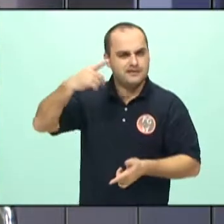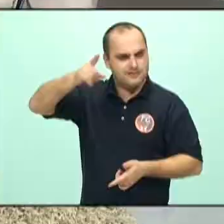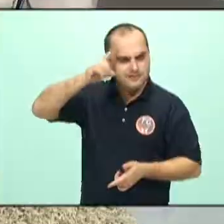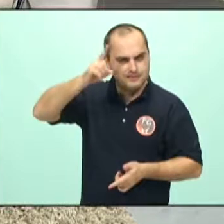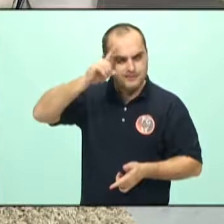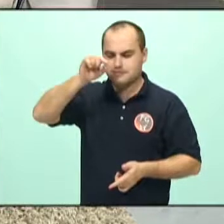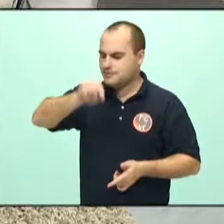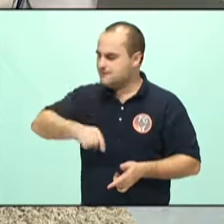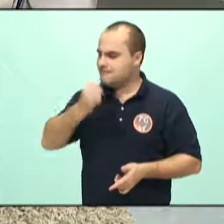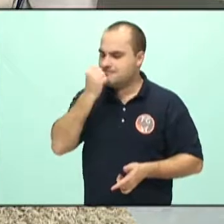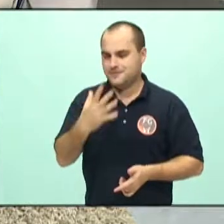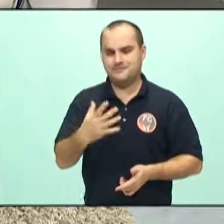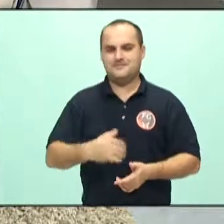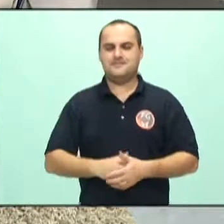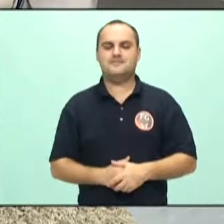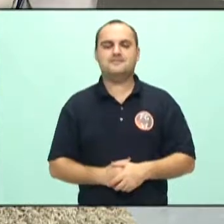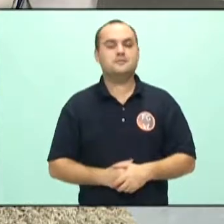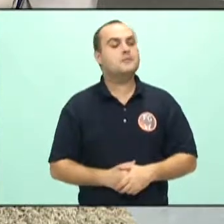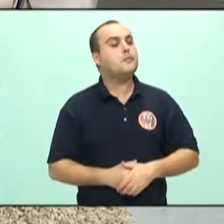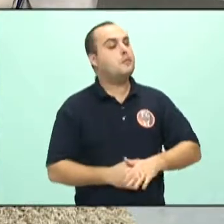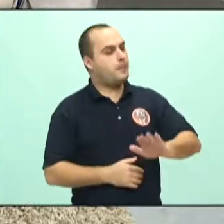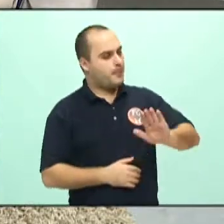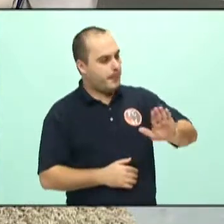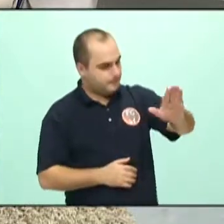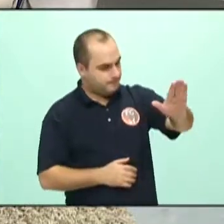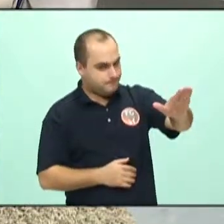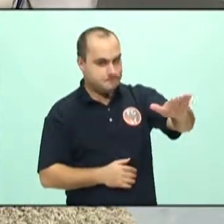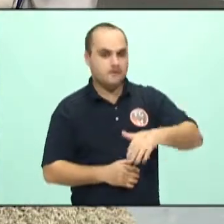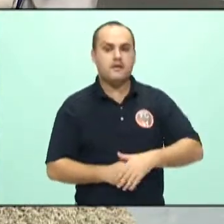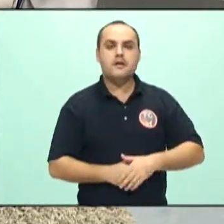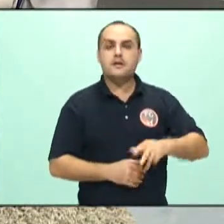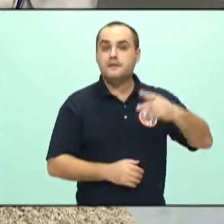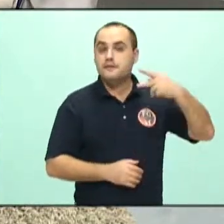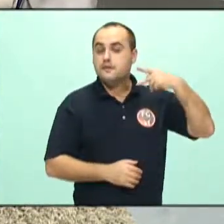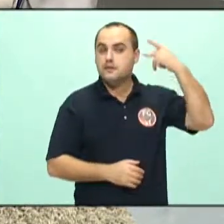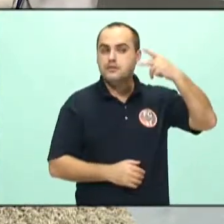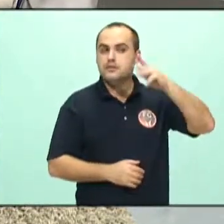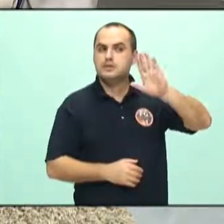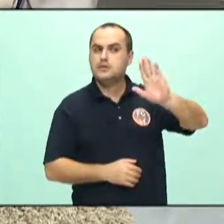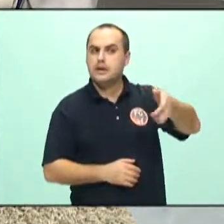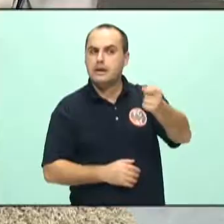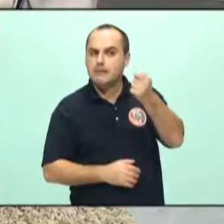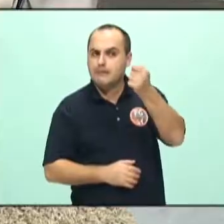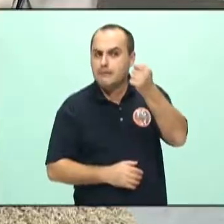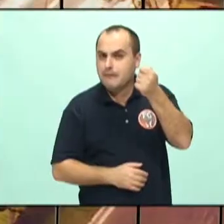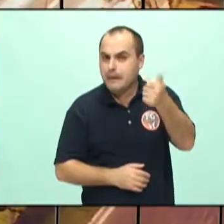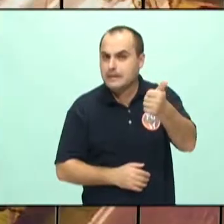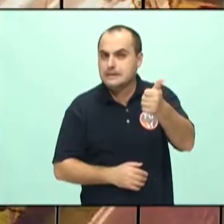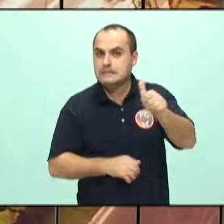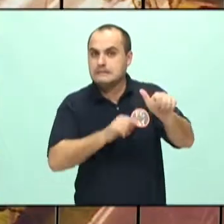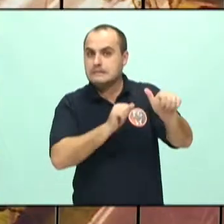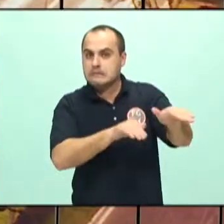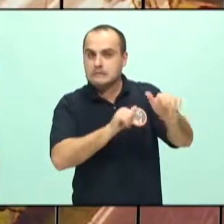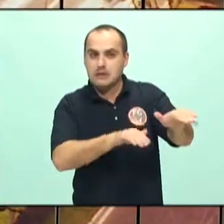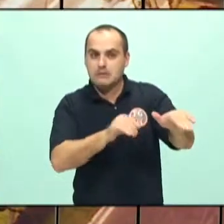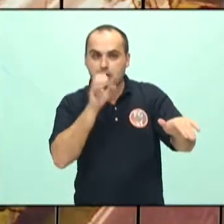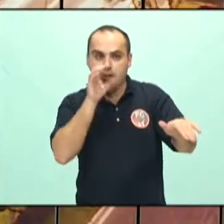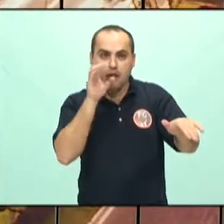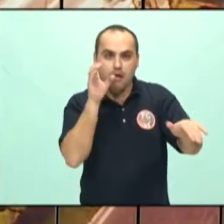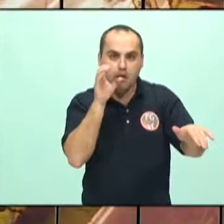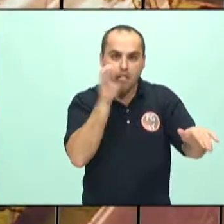oportunidade. Vereador, nós já estamos findando praticamente setembro. O ano passou rápido demais,